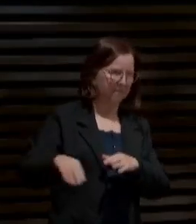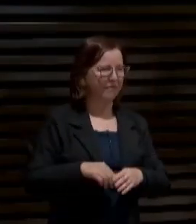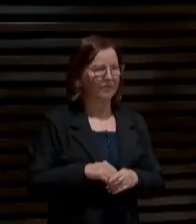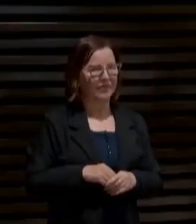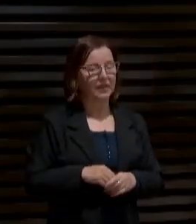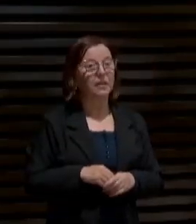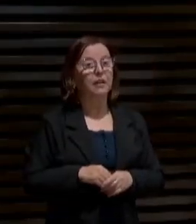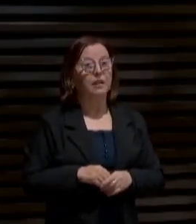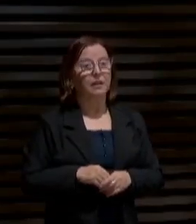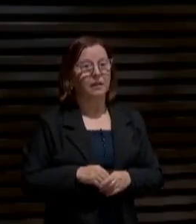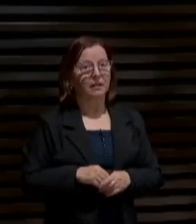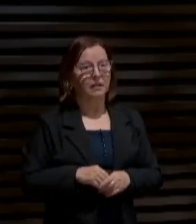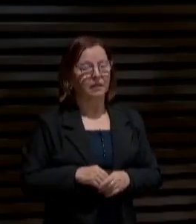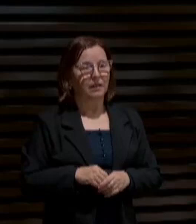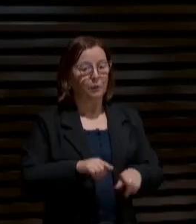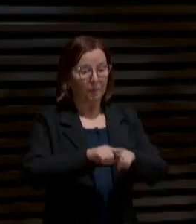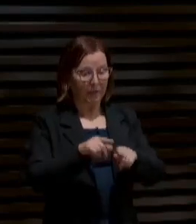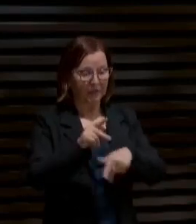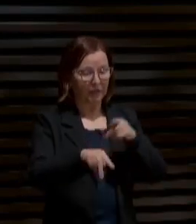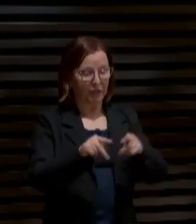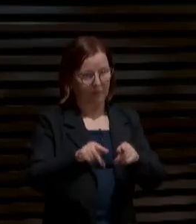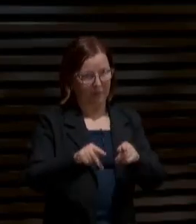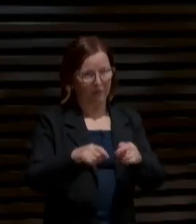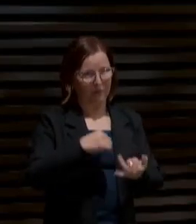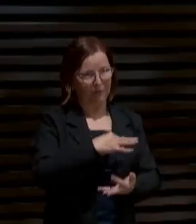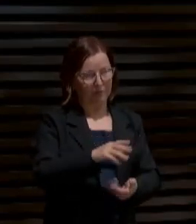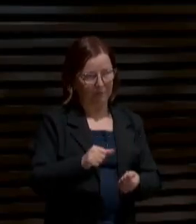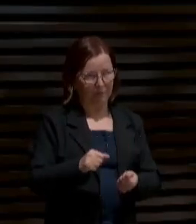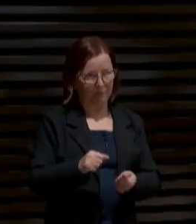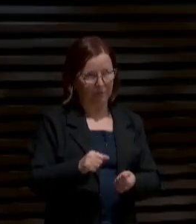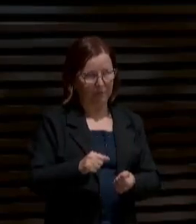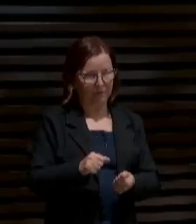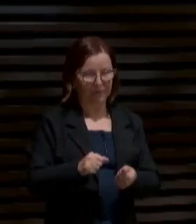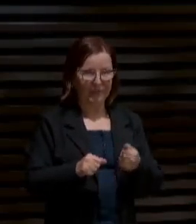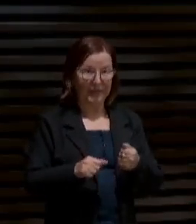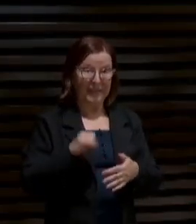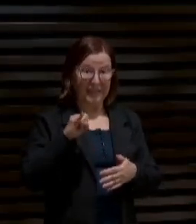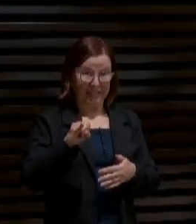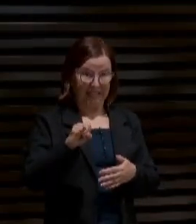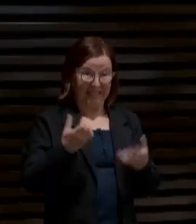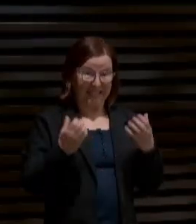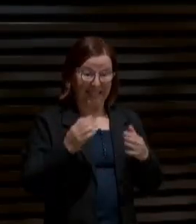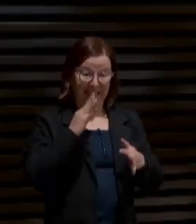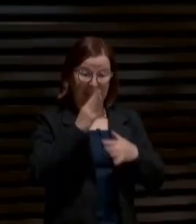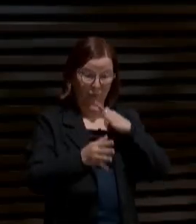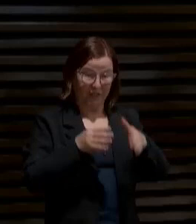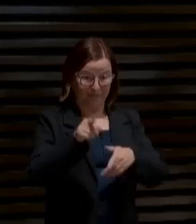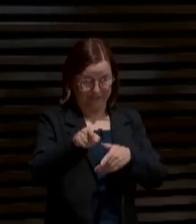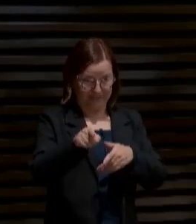dizendo ó quando eles forem acusar Eles não têm do que acusar porque se você não pratica as mesmas coisas que